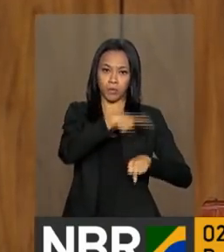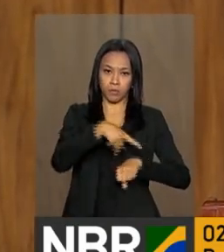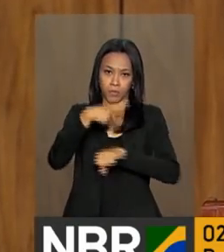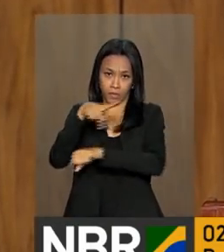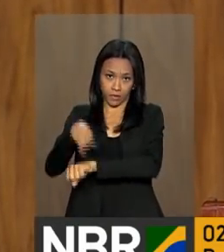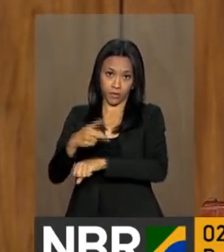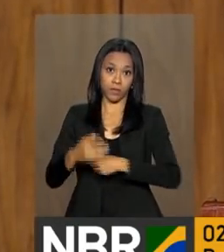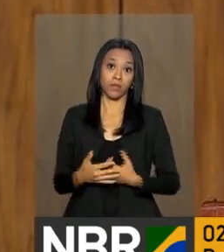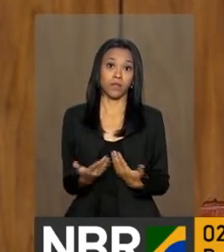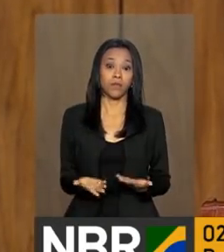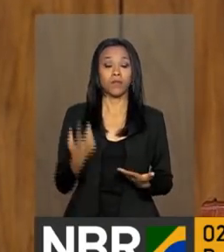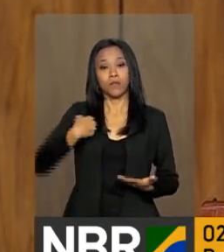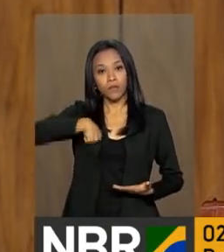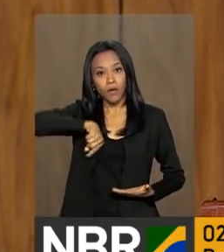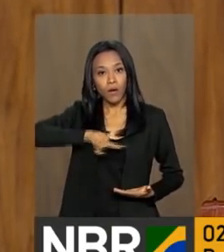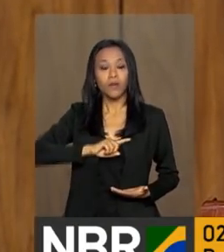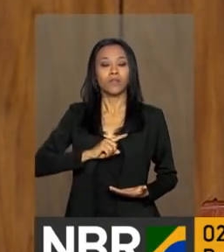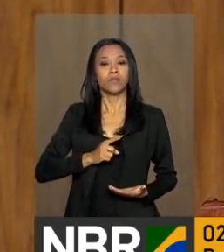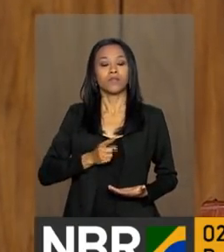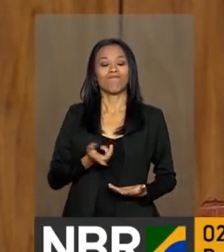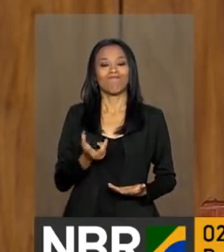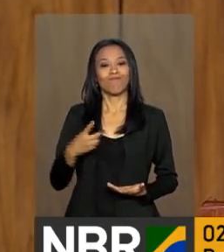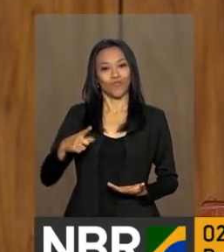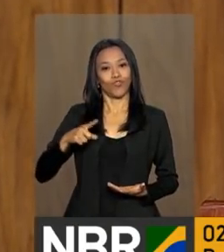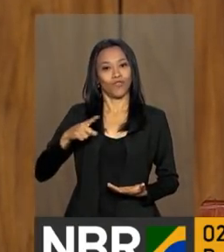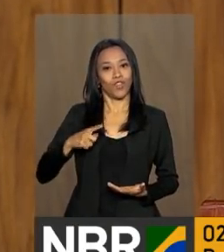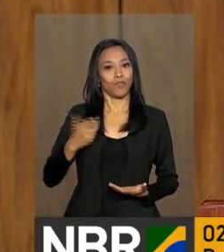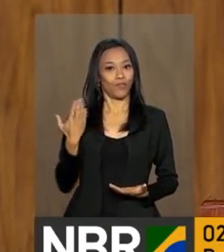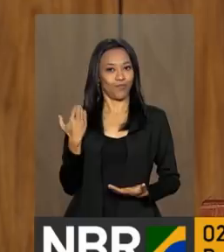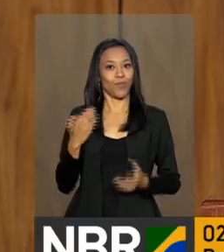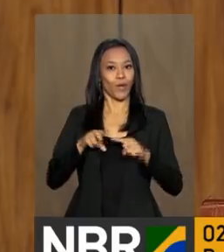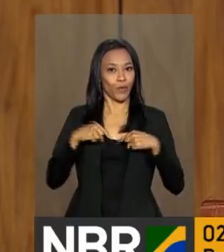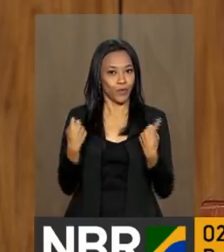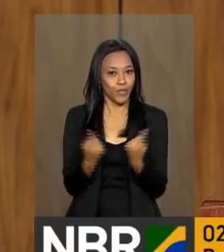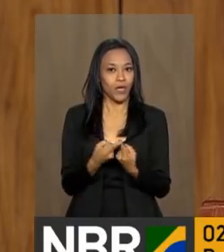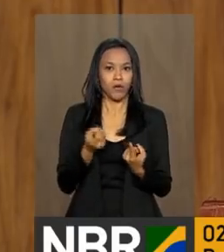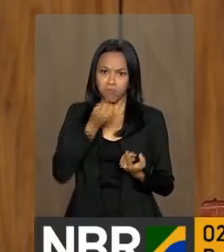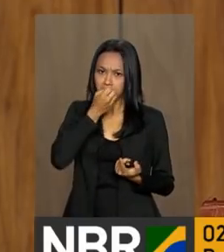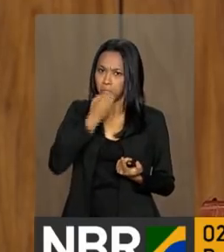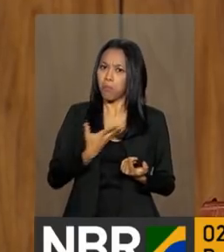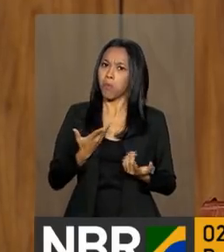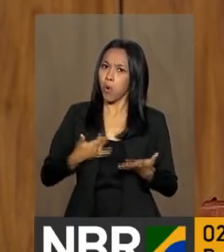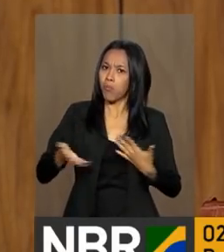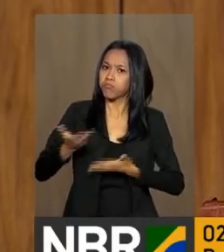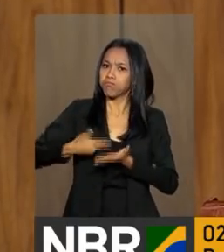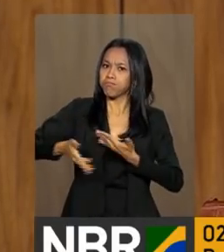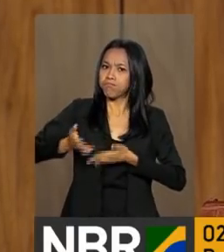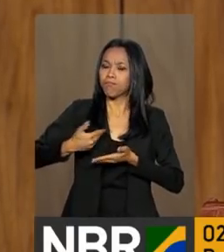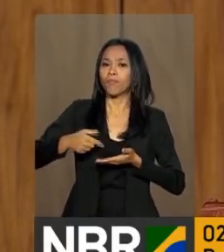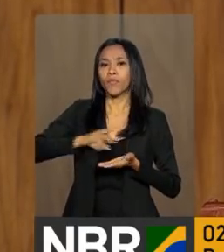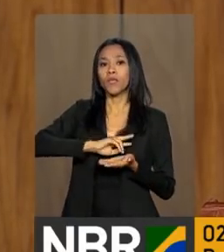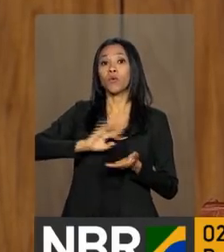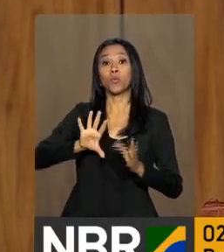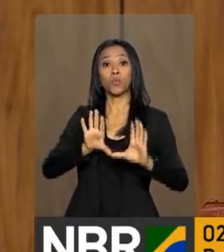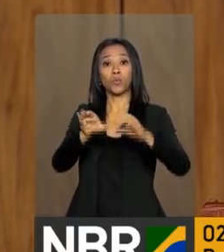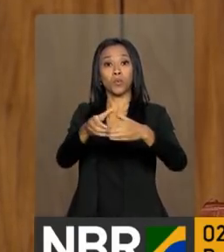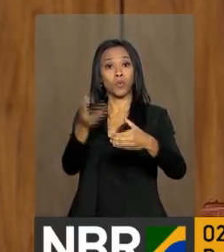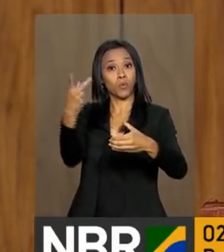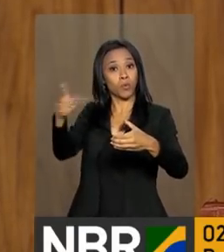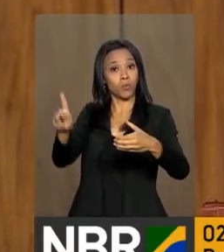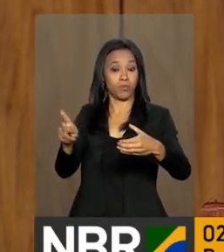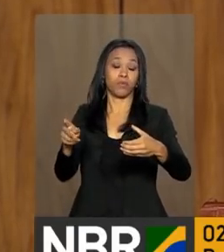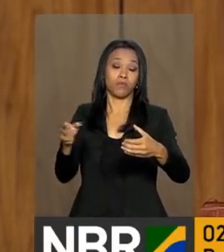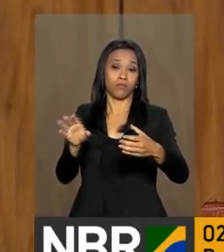nós mantivemos uma reunião muito produtiva com o presidente e com os ministros de ambos